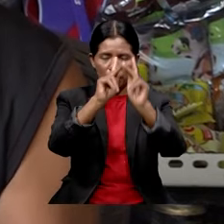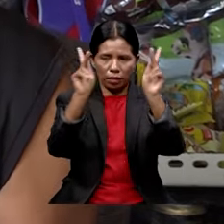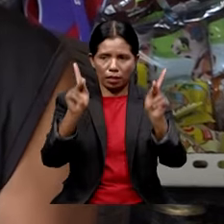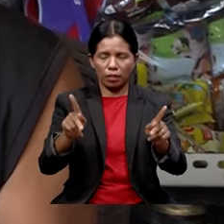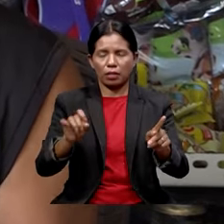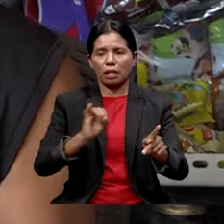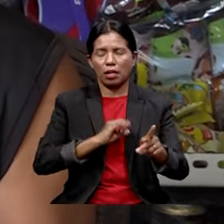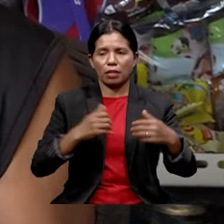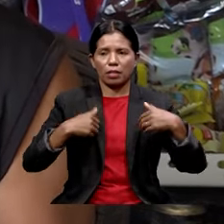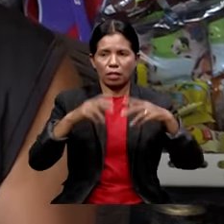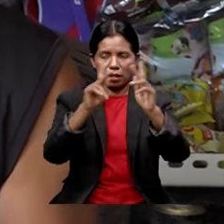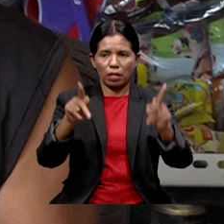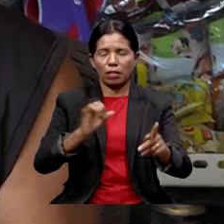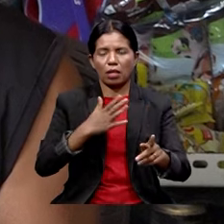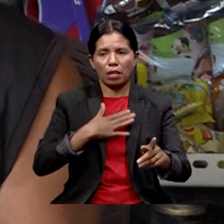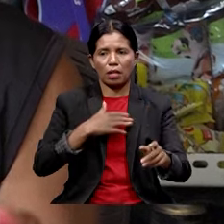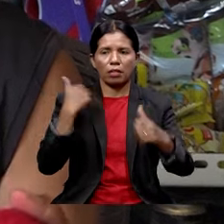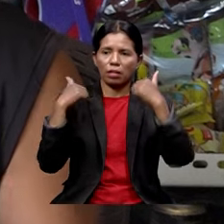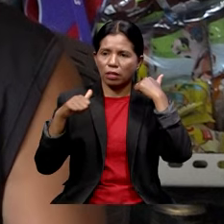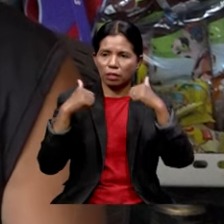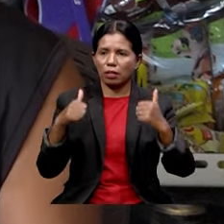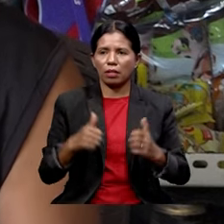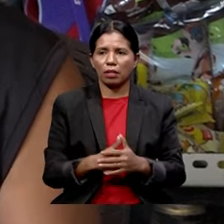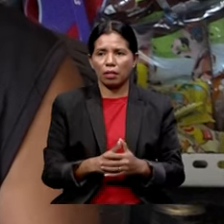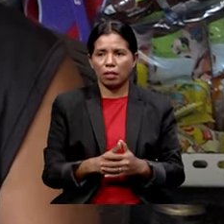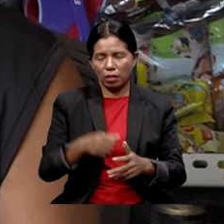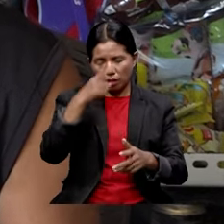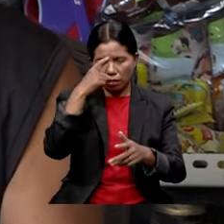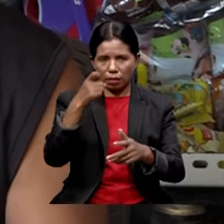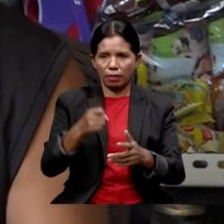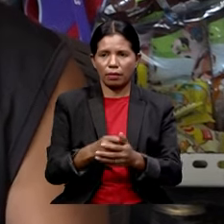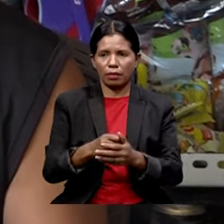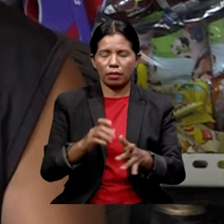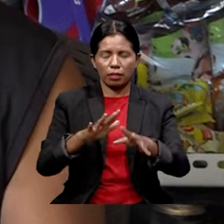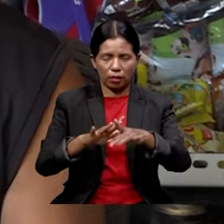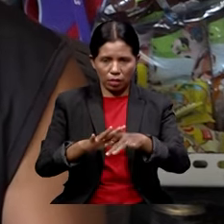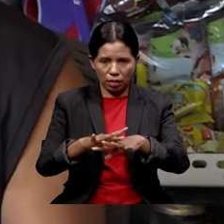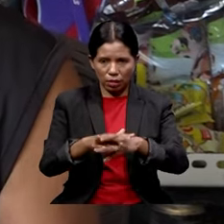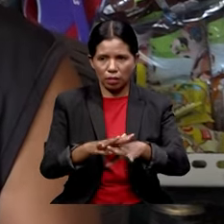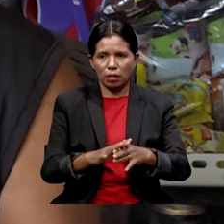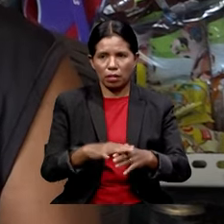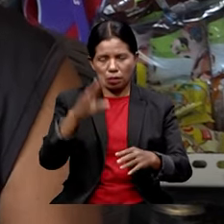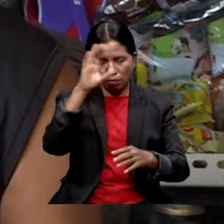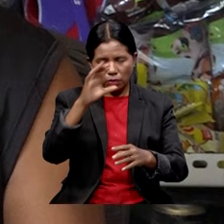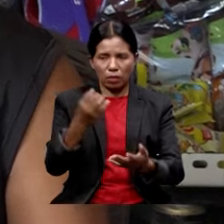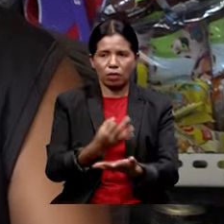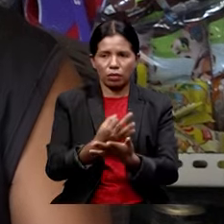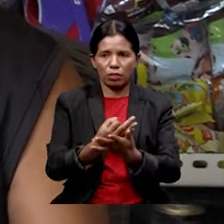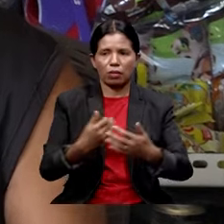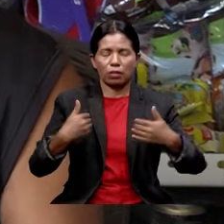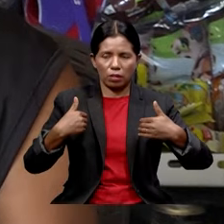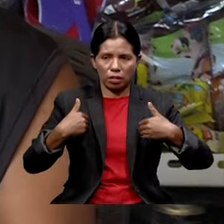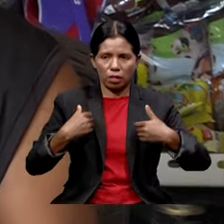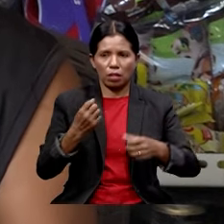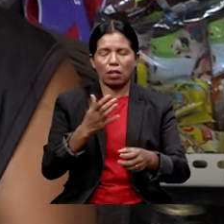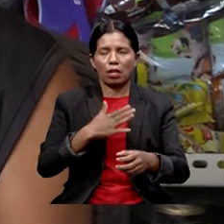ya kios, tambah hau ni aktividade ne, tambah dengan tais pra hau buka osan iha hau halo